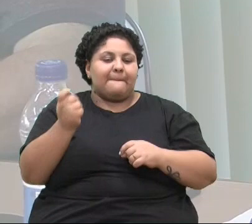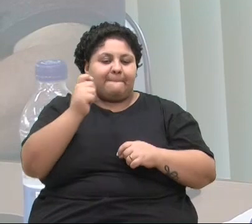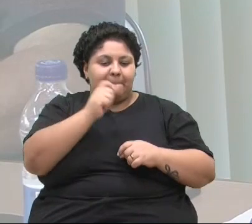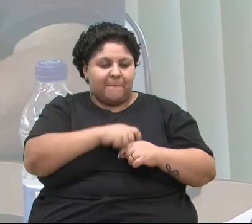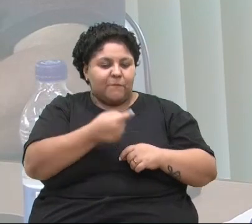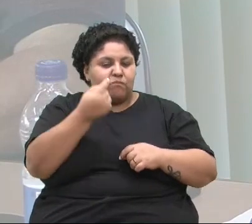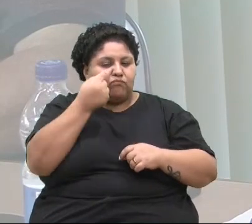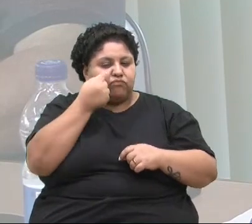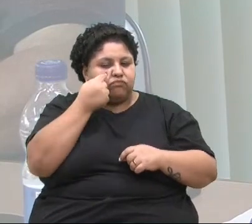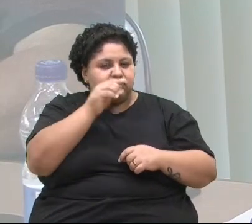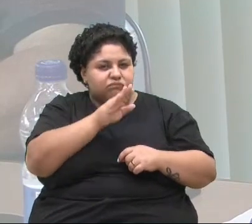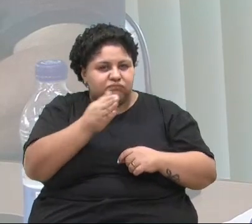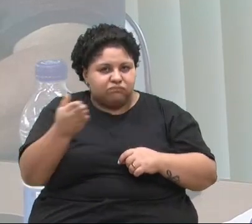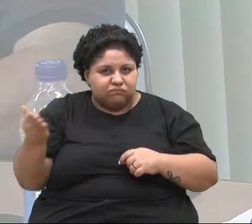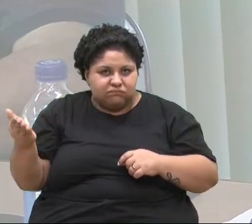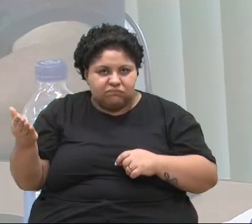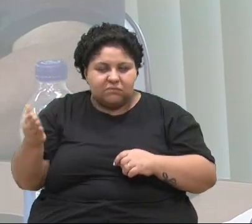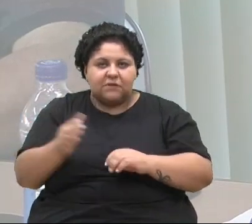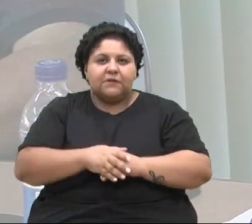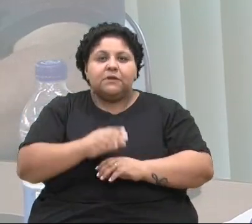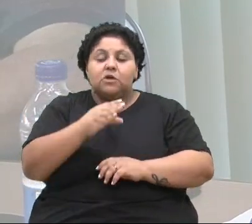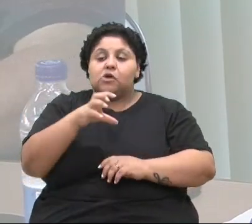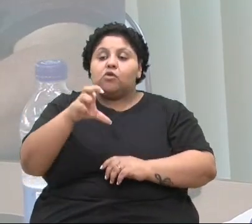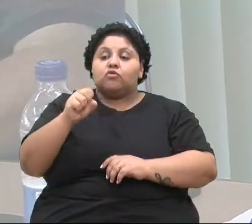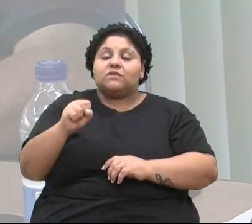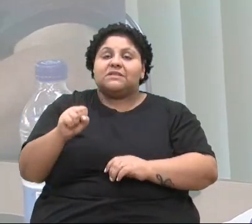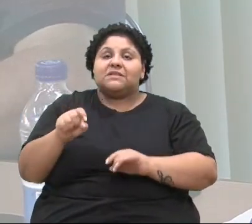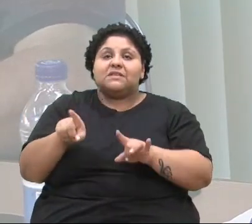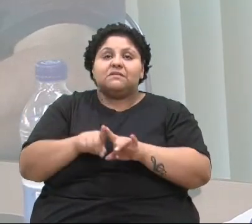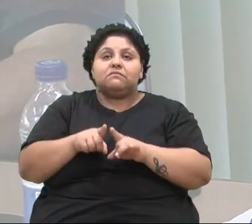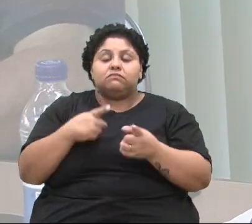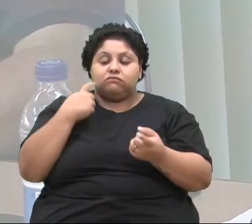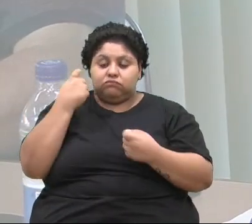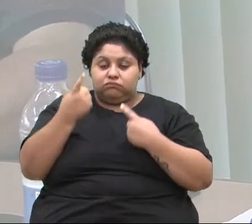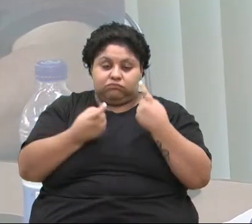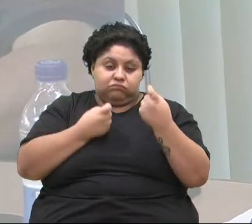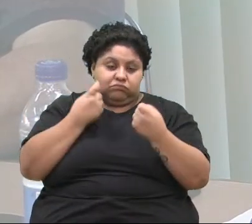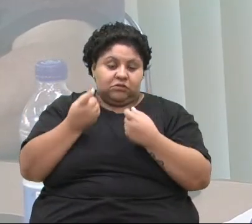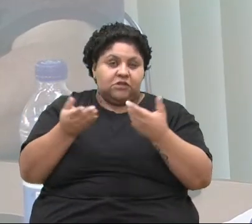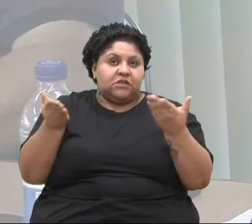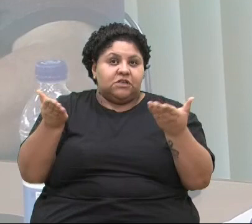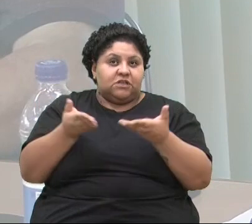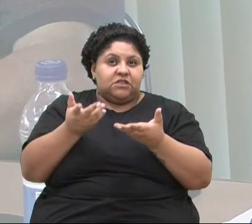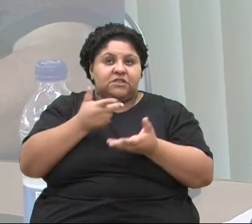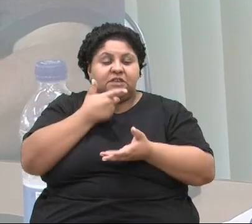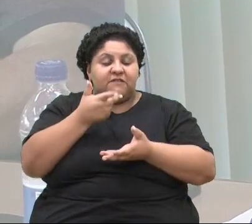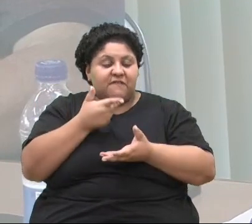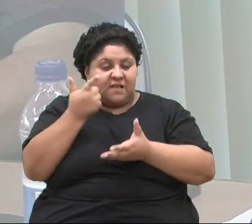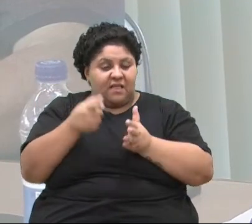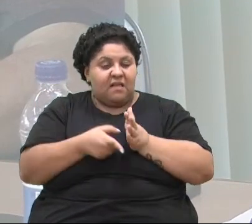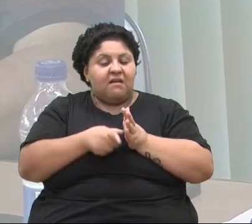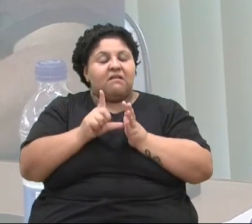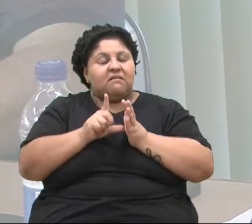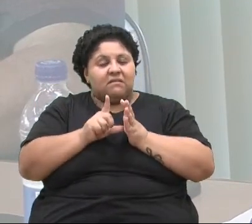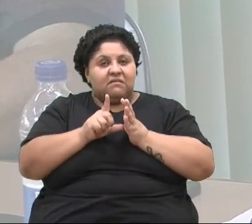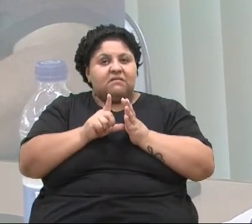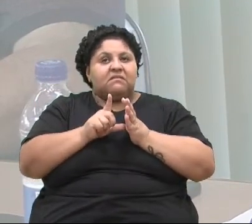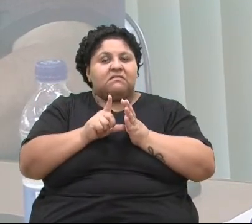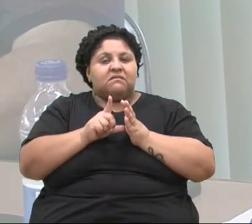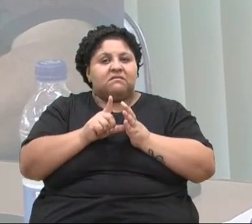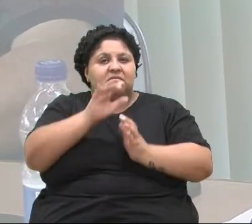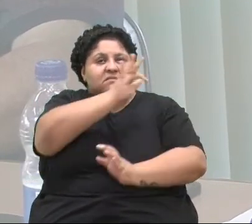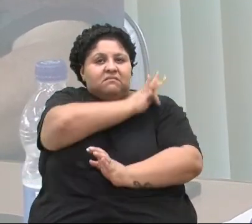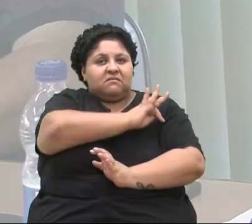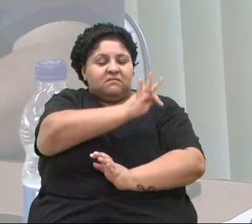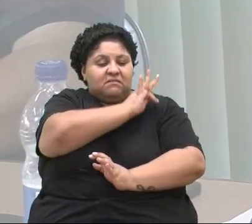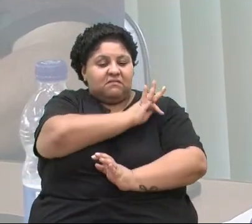olhar. E quanto ao CES, também é uma preocupação, já falei com a senhora várias vezes, que a farmácia, no meu